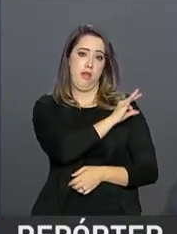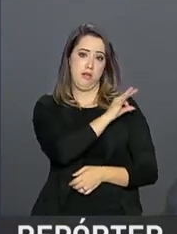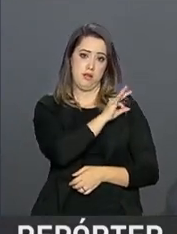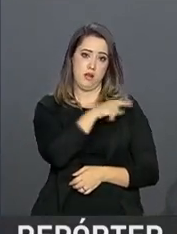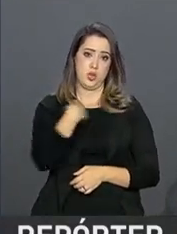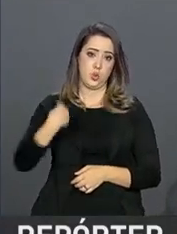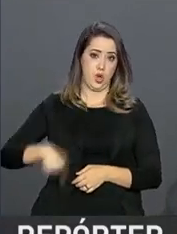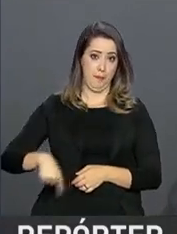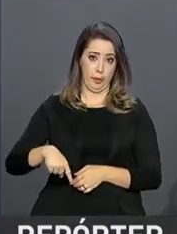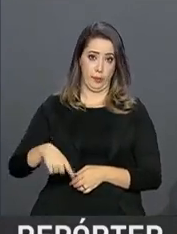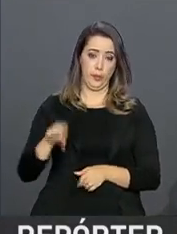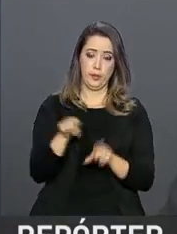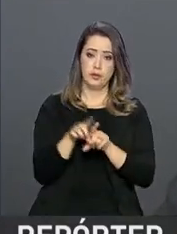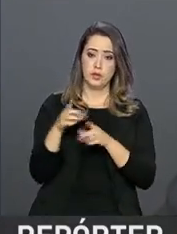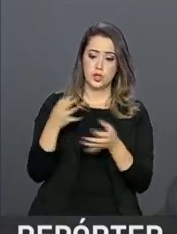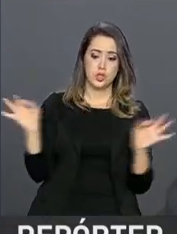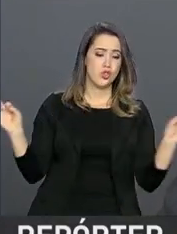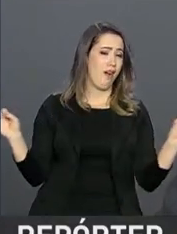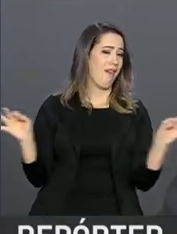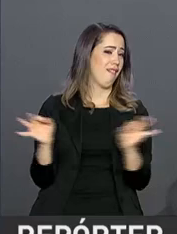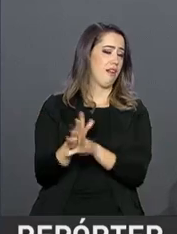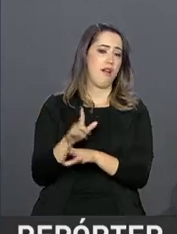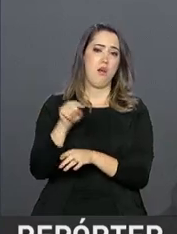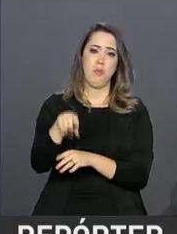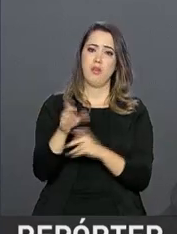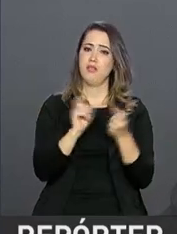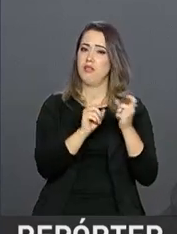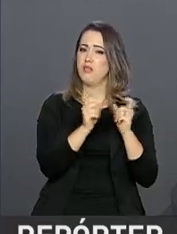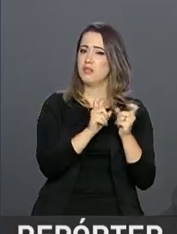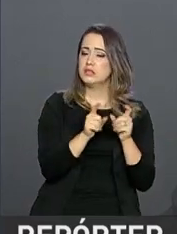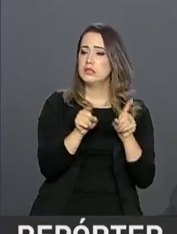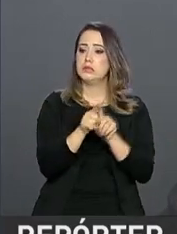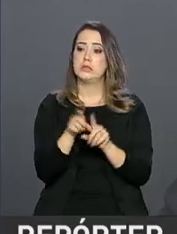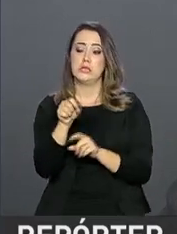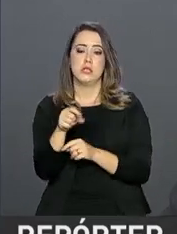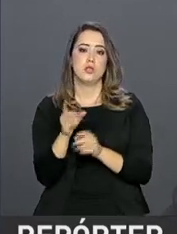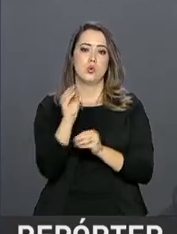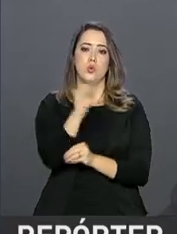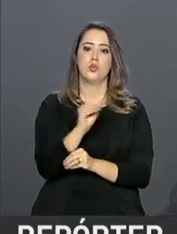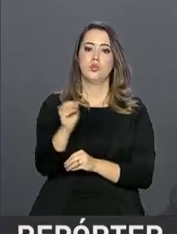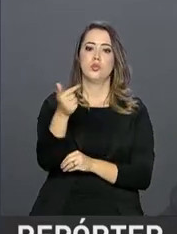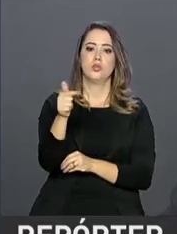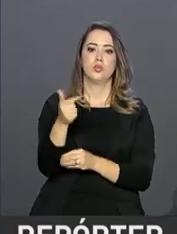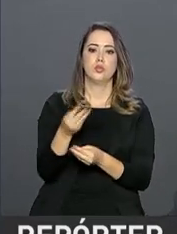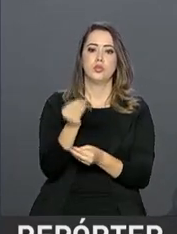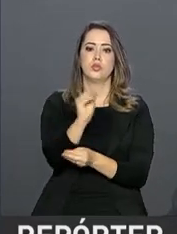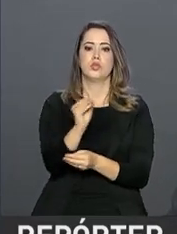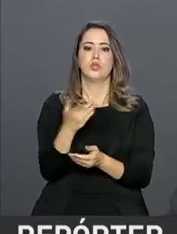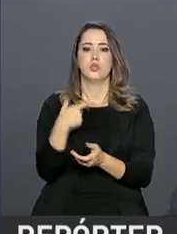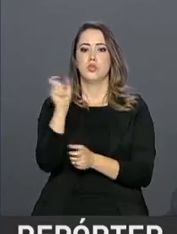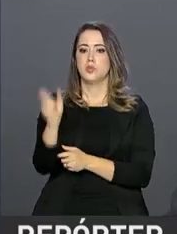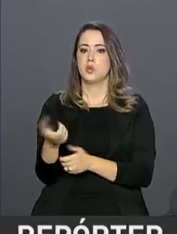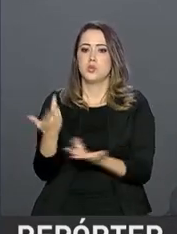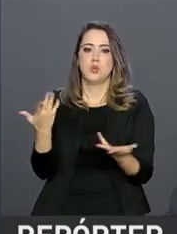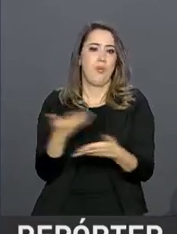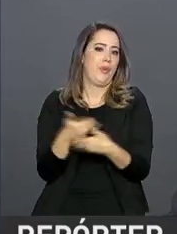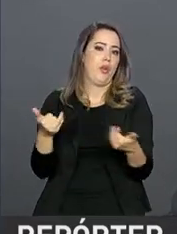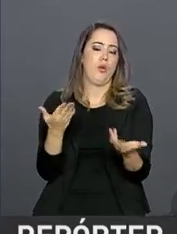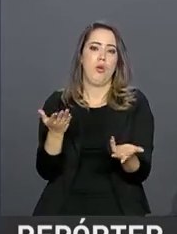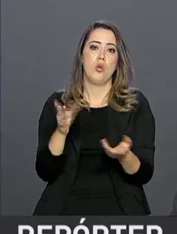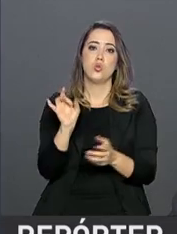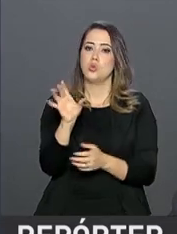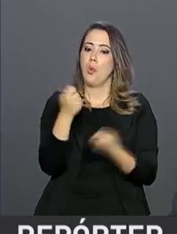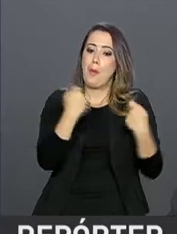gente elimina do processo de trabalho de atendimento aquilo que não agrega valor ao paciente. Fica o